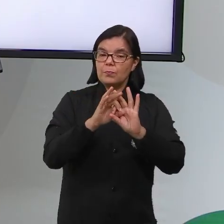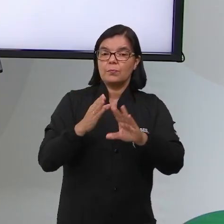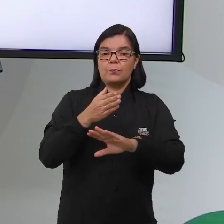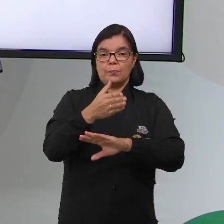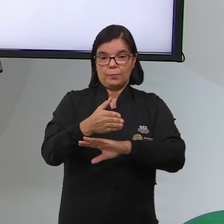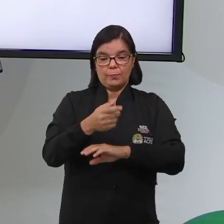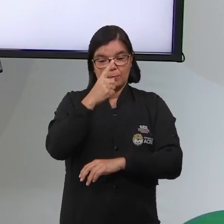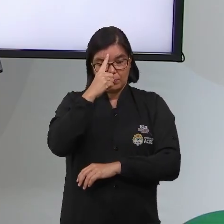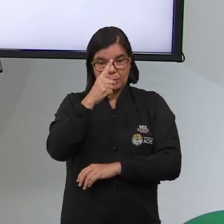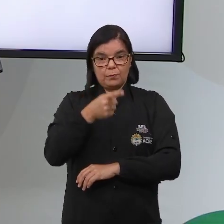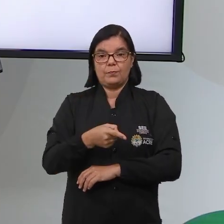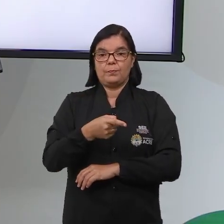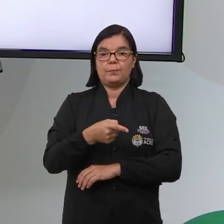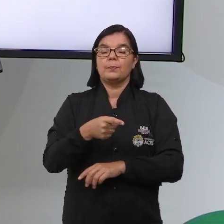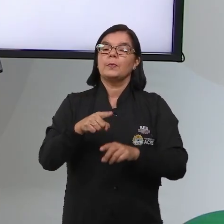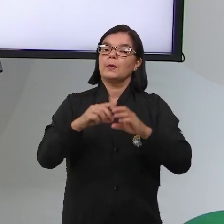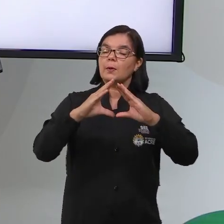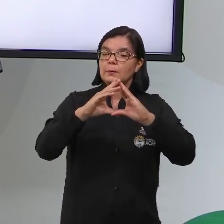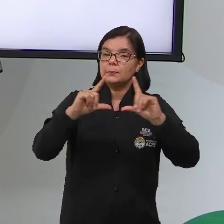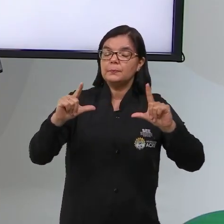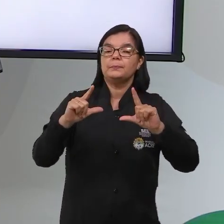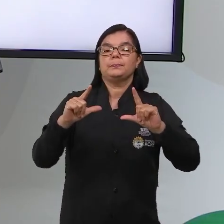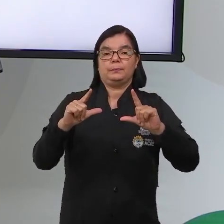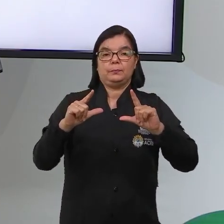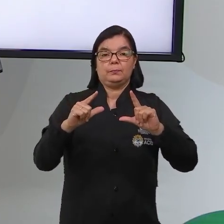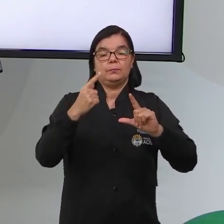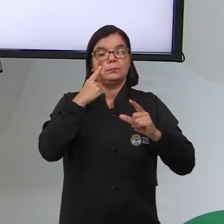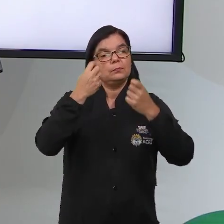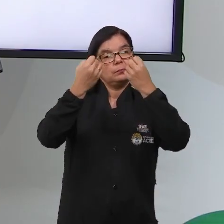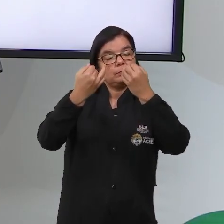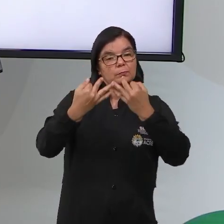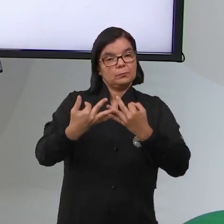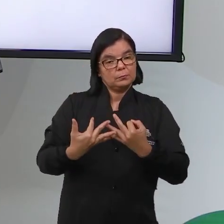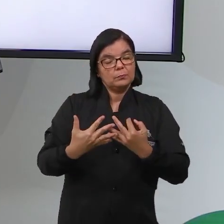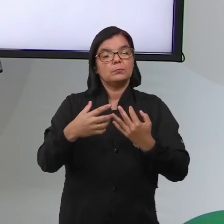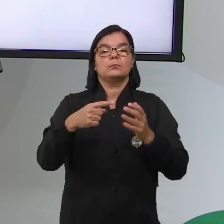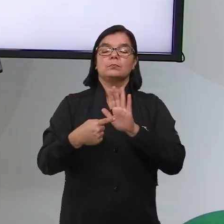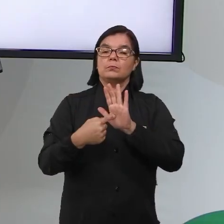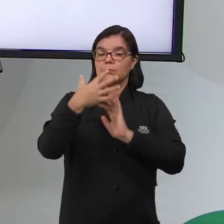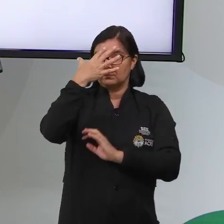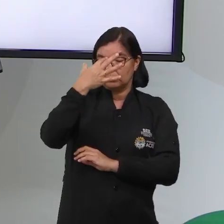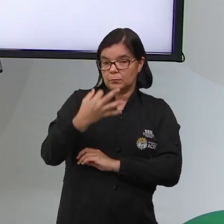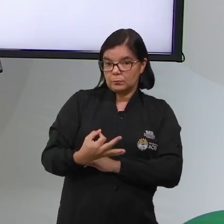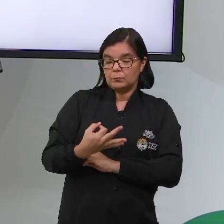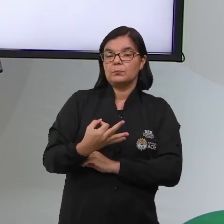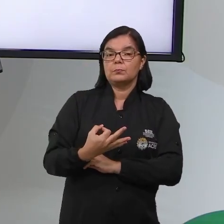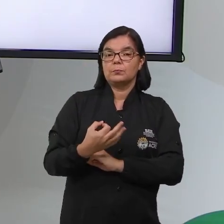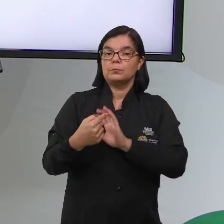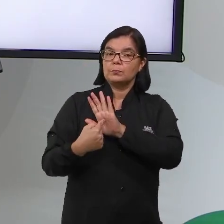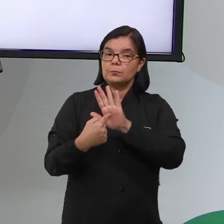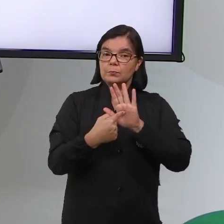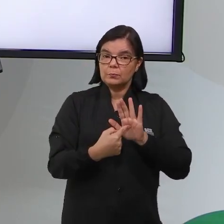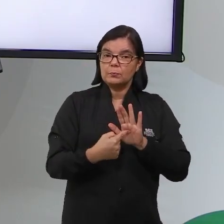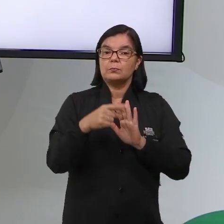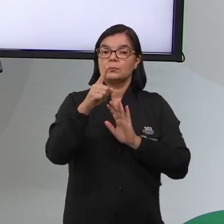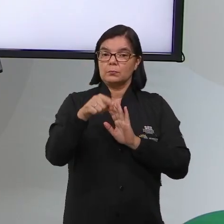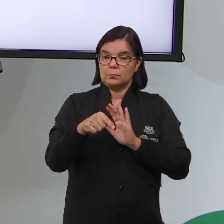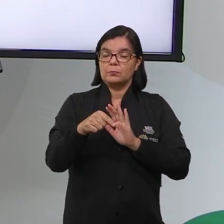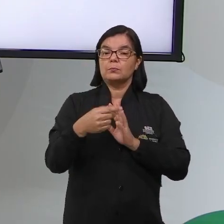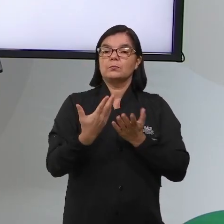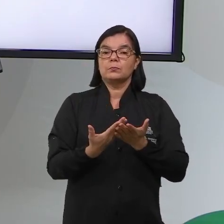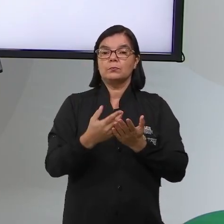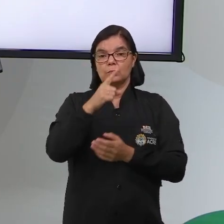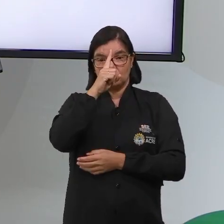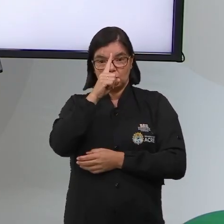na dominação. E é claro que, reforçando o que está sendo afirmado na citação, essa forma